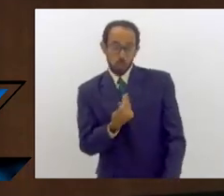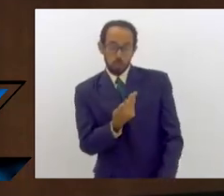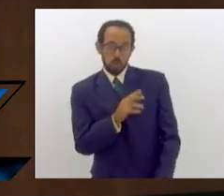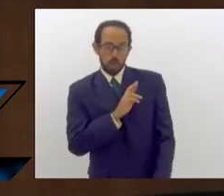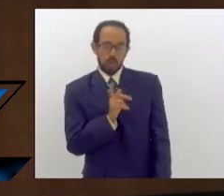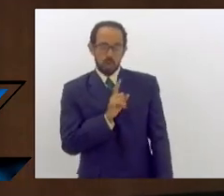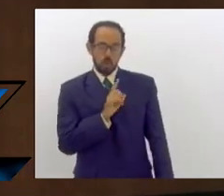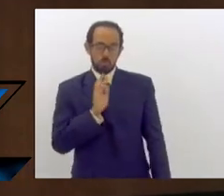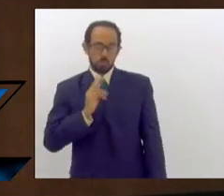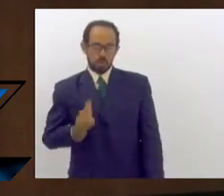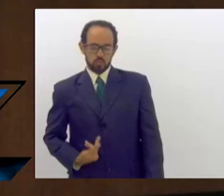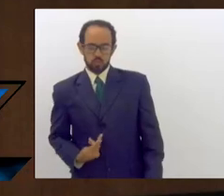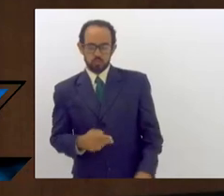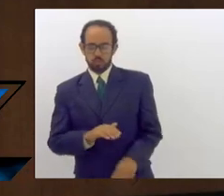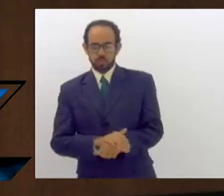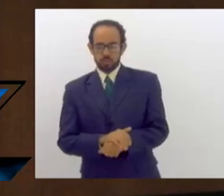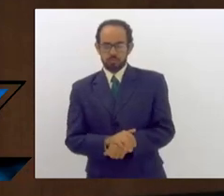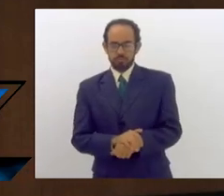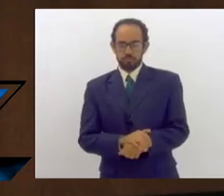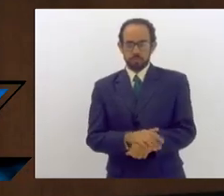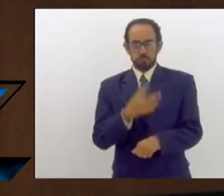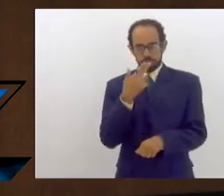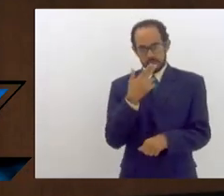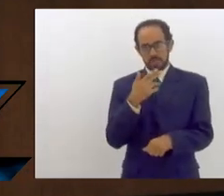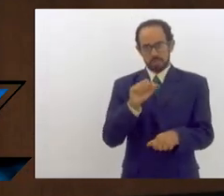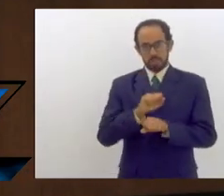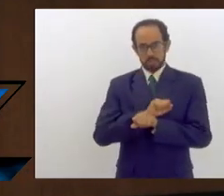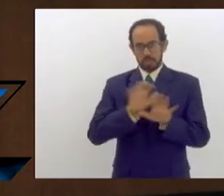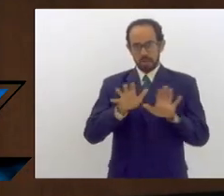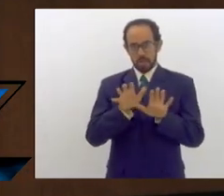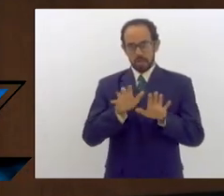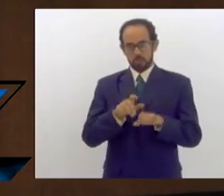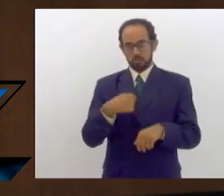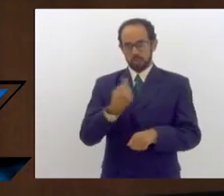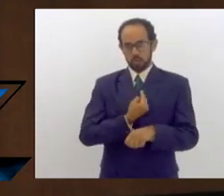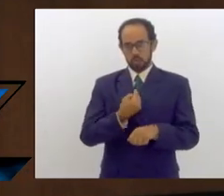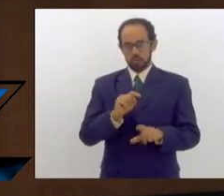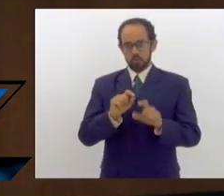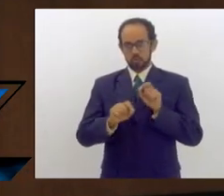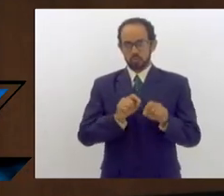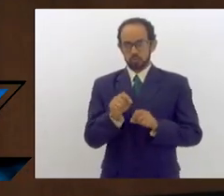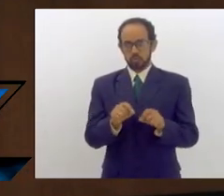presidente que a gente está claramente diante aqui